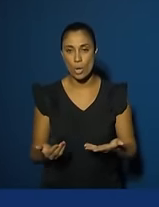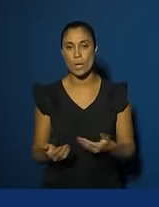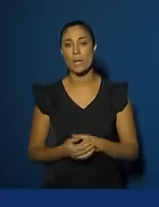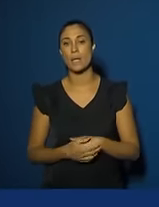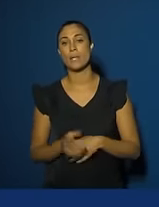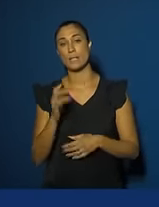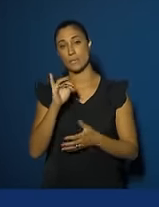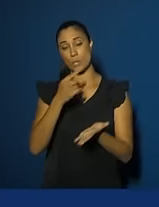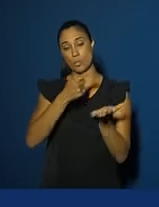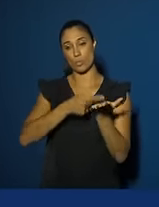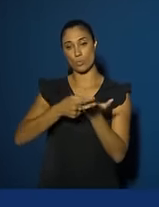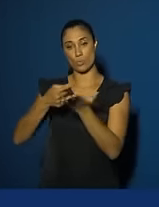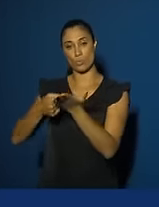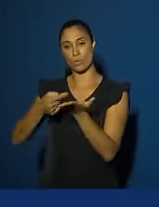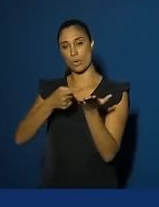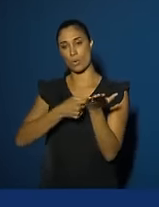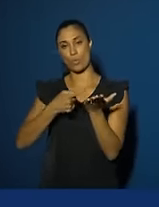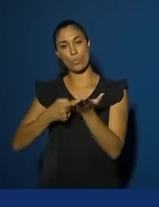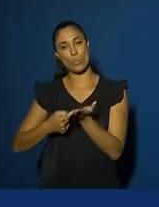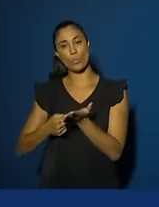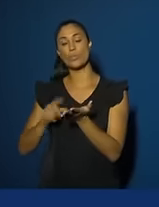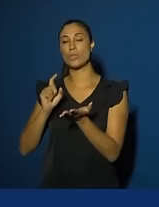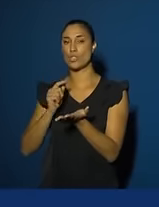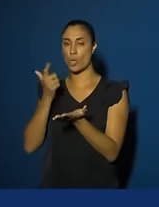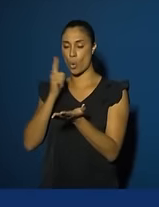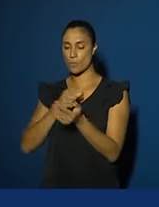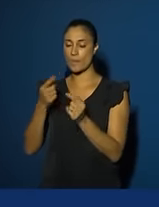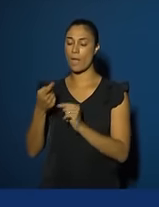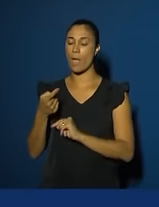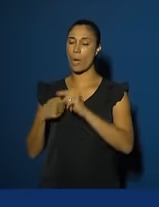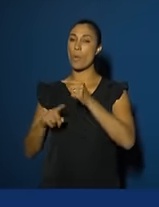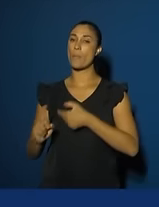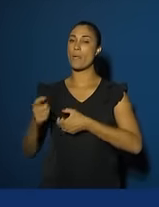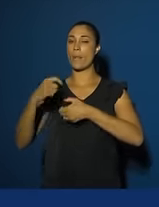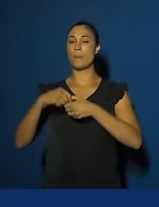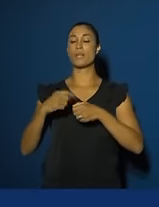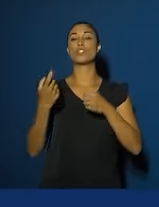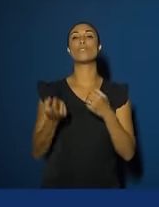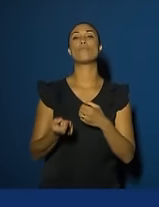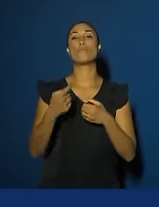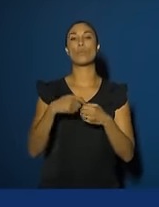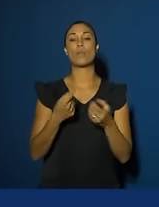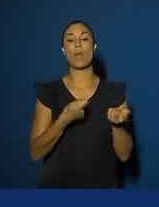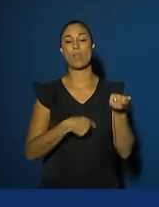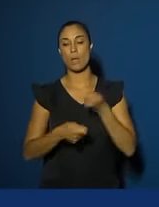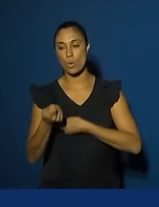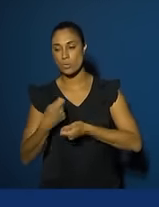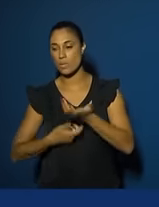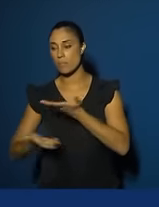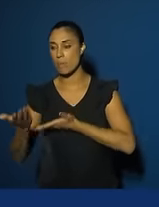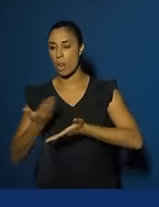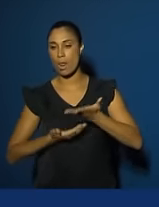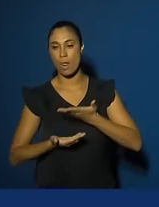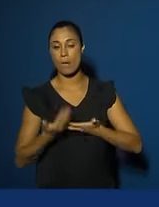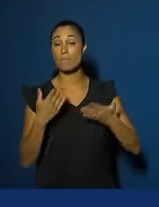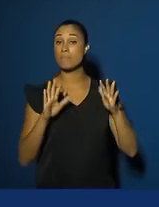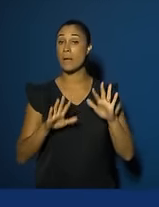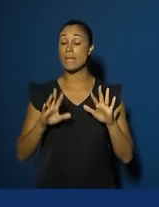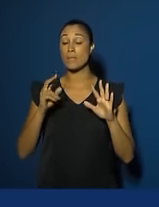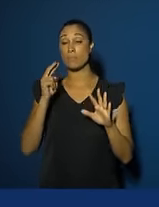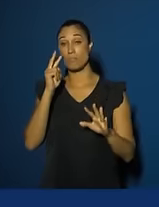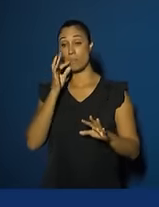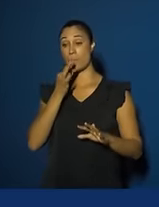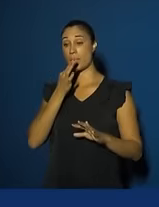se os acordos são recuperados pra gente voltar à mesa negociação mas do ponto de vista da